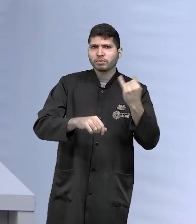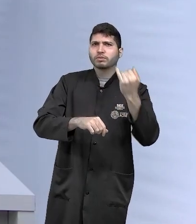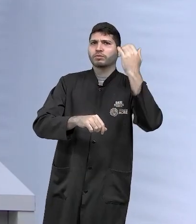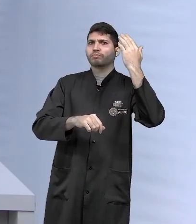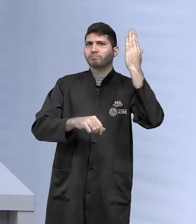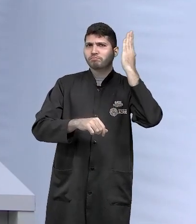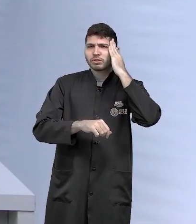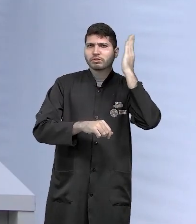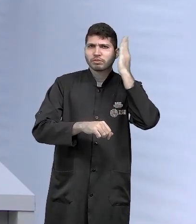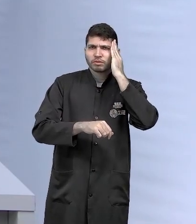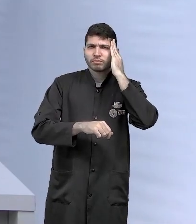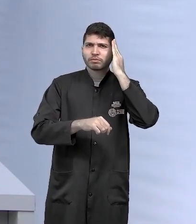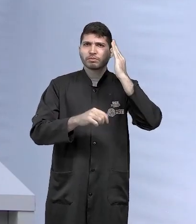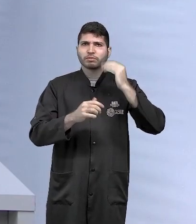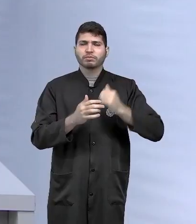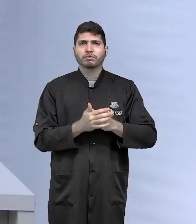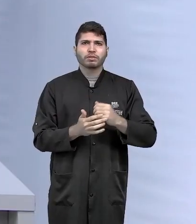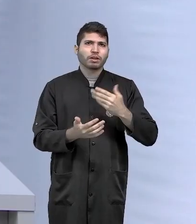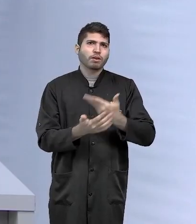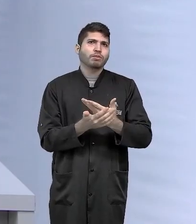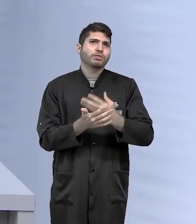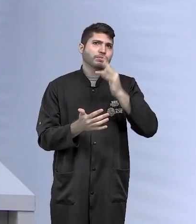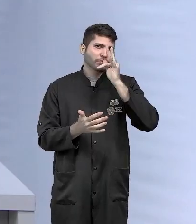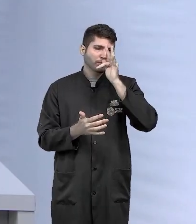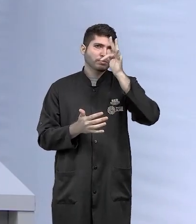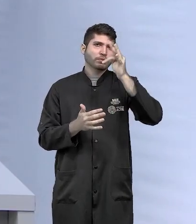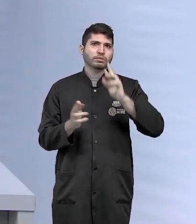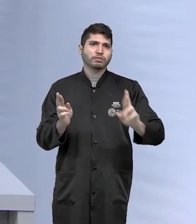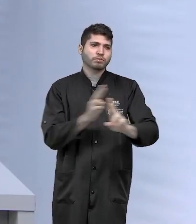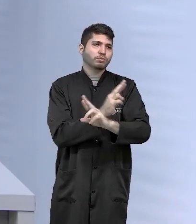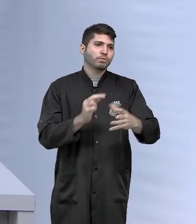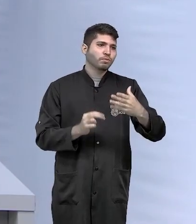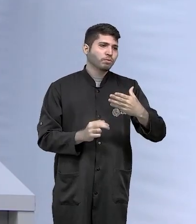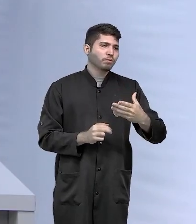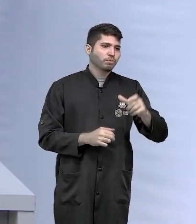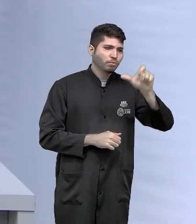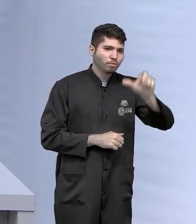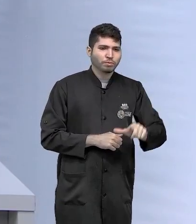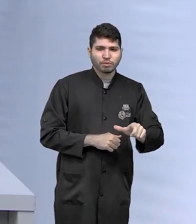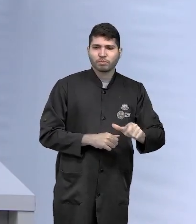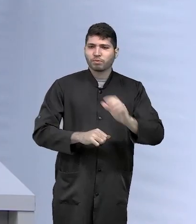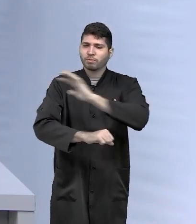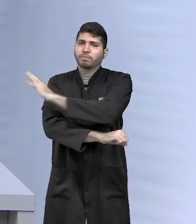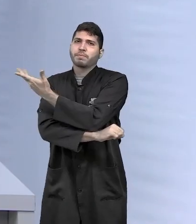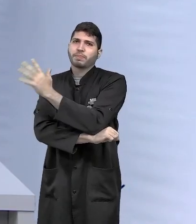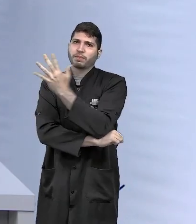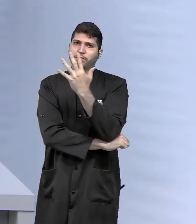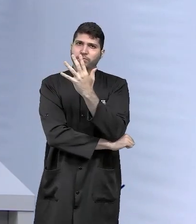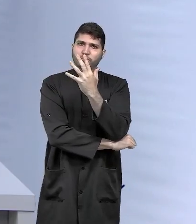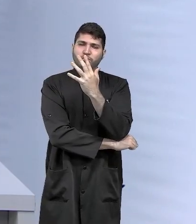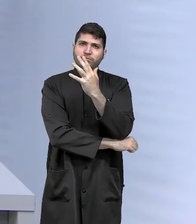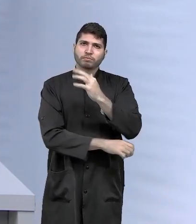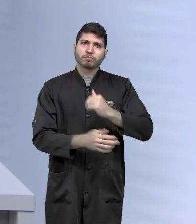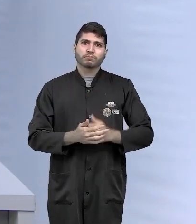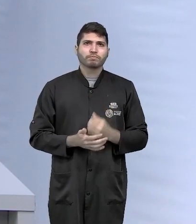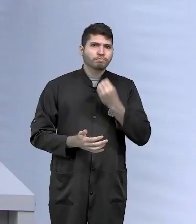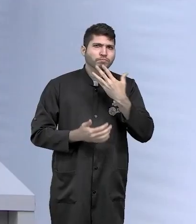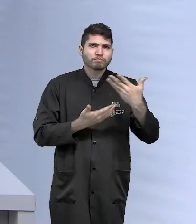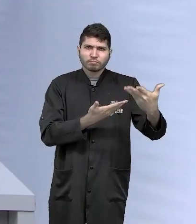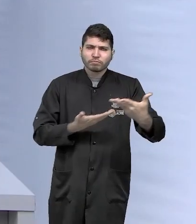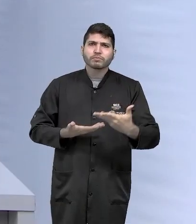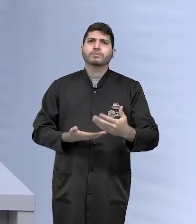aulas futuras falando da relação do homem com o meio ambiente. Eu espero que tenham gostado. Sejam todos bem-vindos sempre à